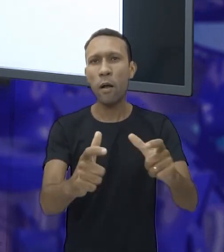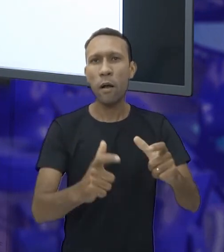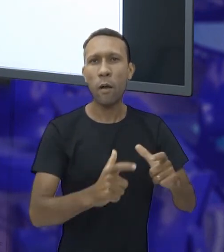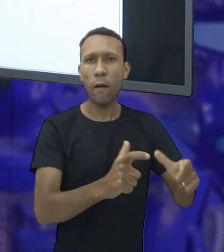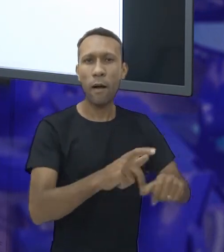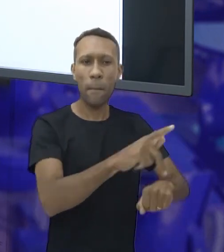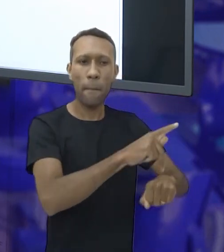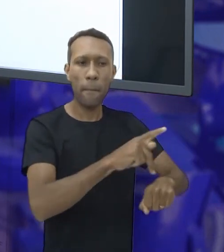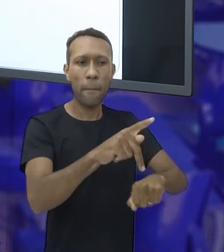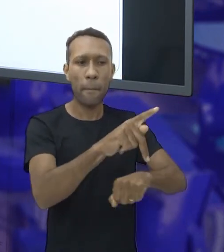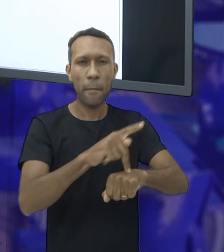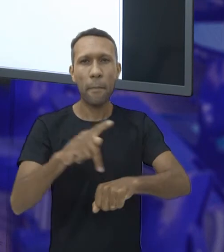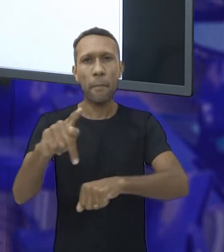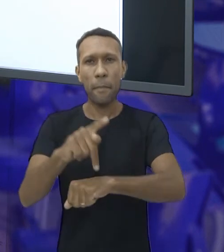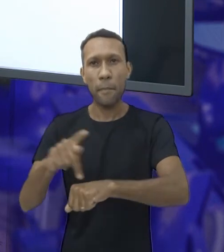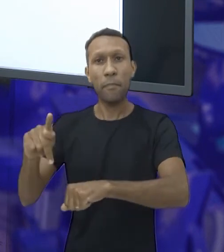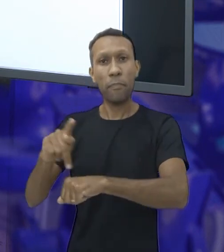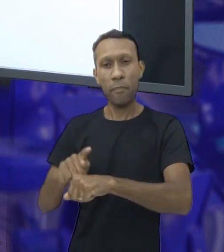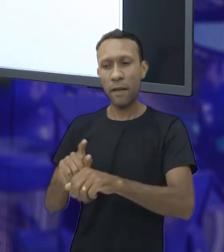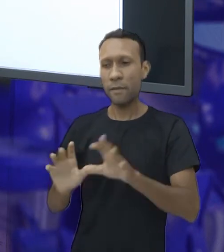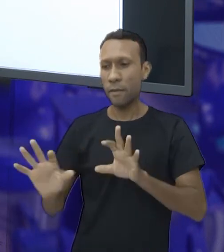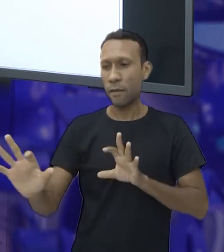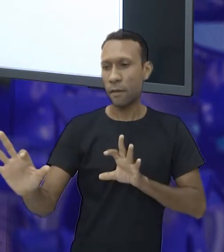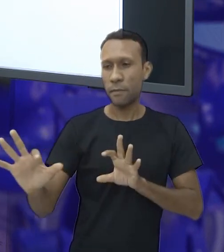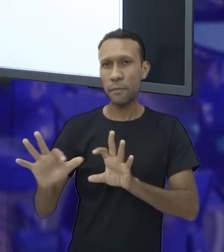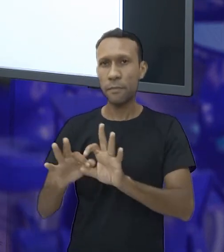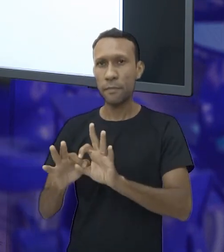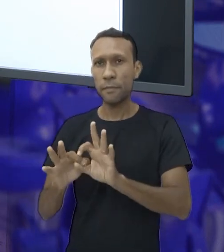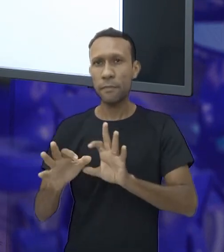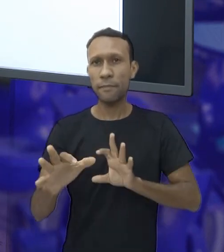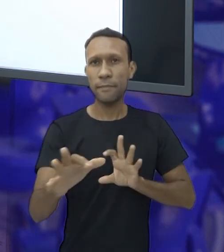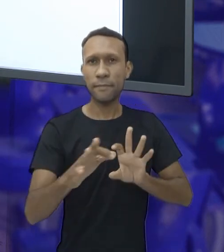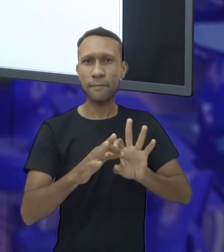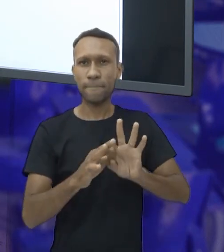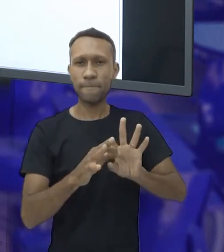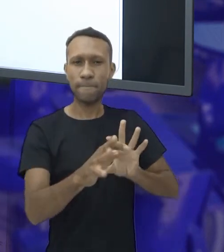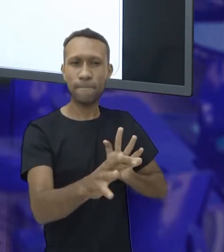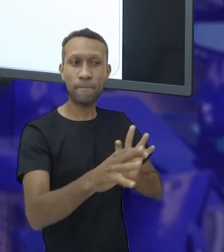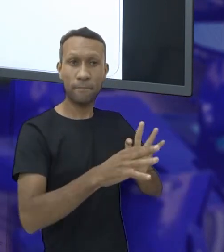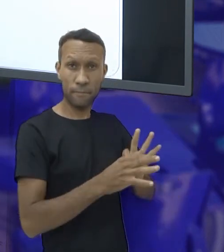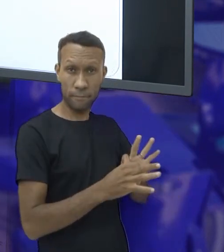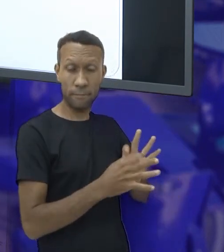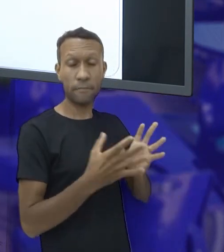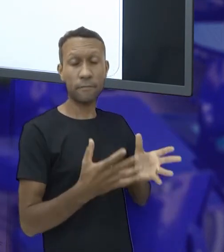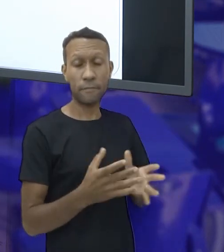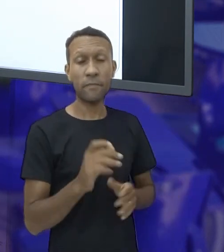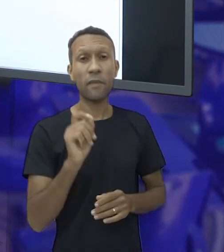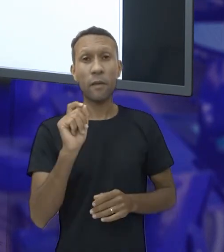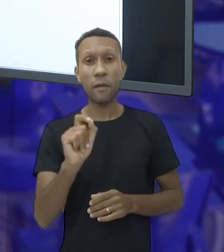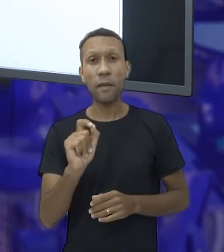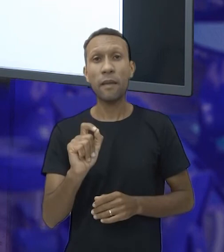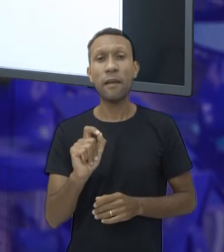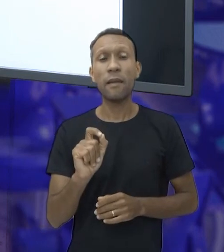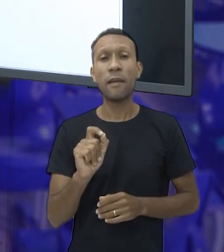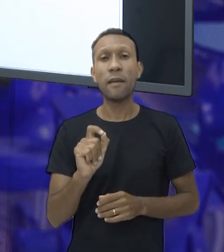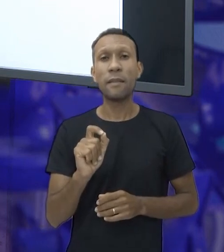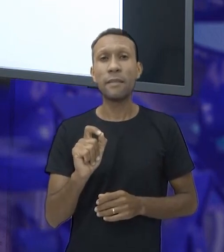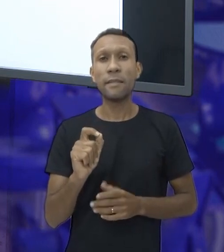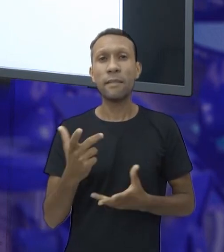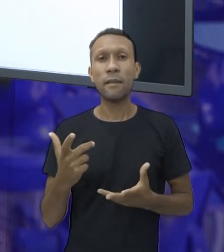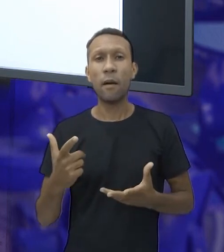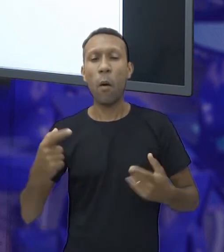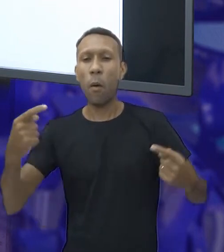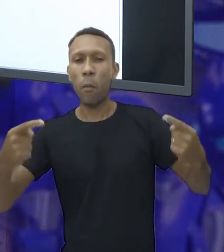países. Aí é o que chamamos de fase de internacionalização da produção industrial. e que fez com que